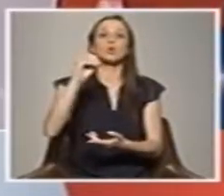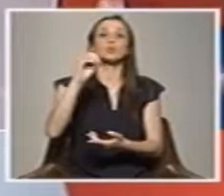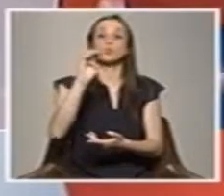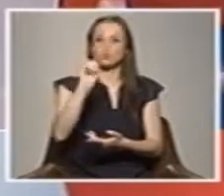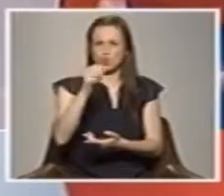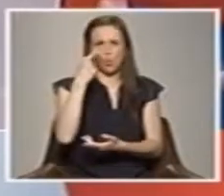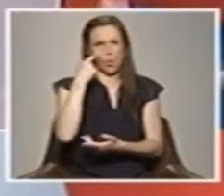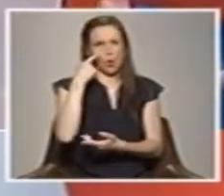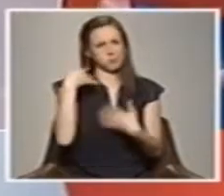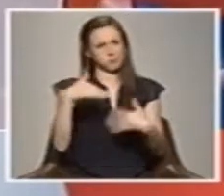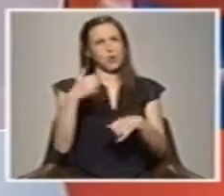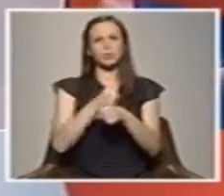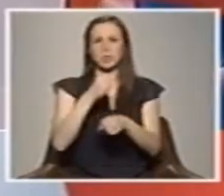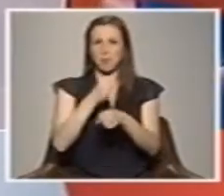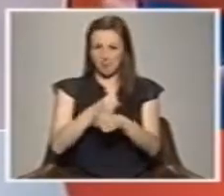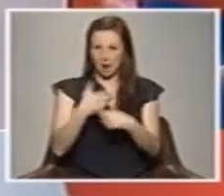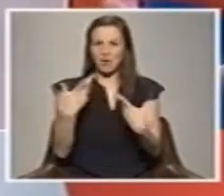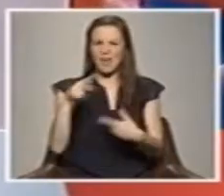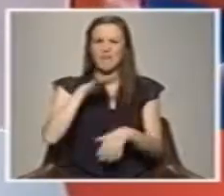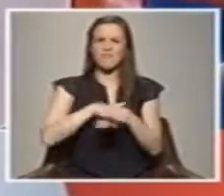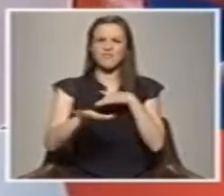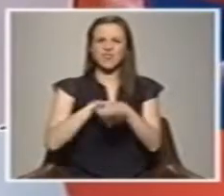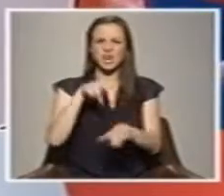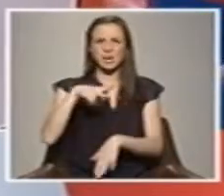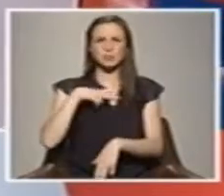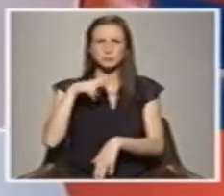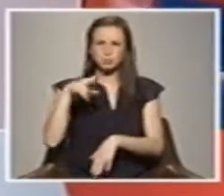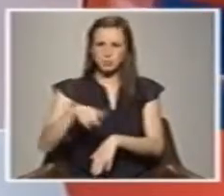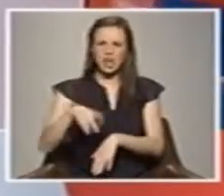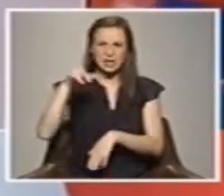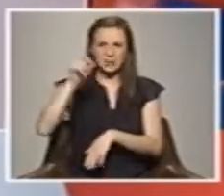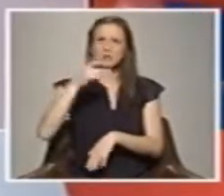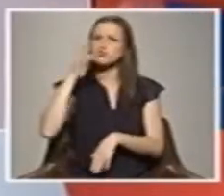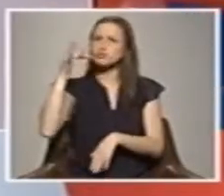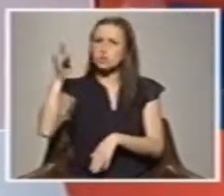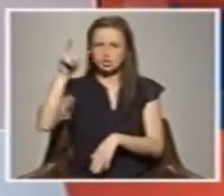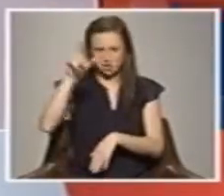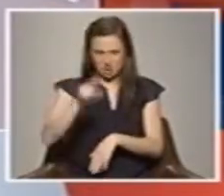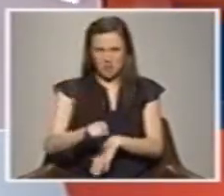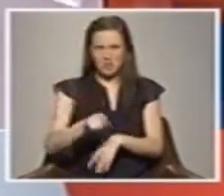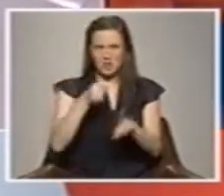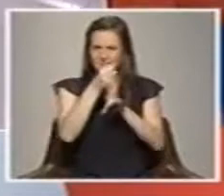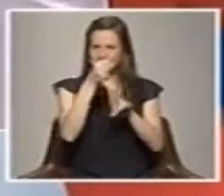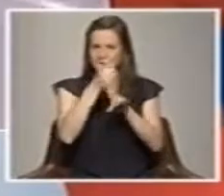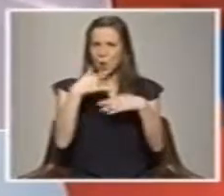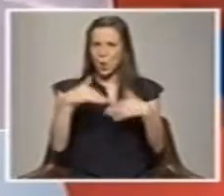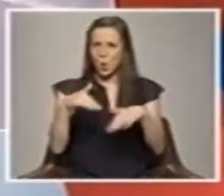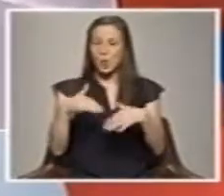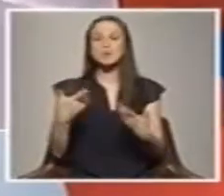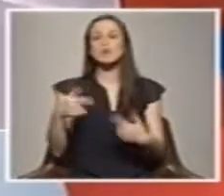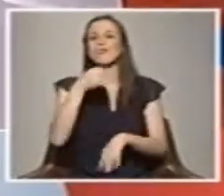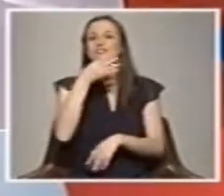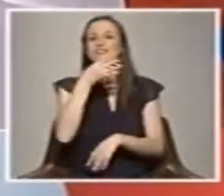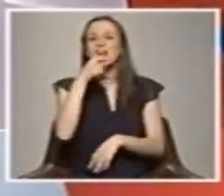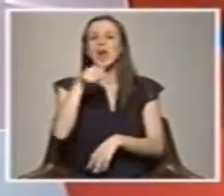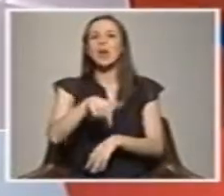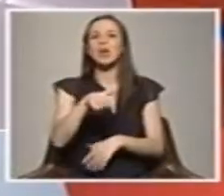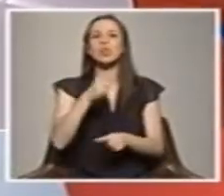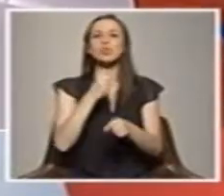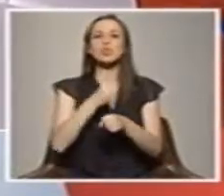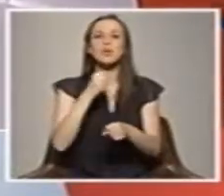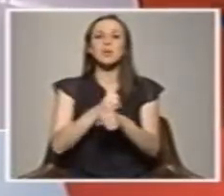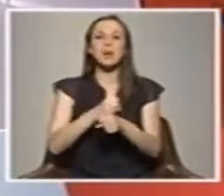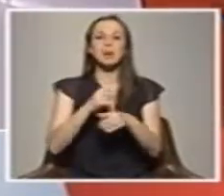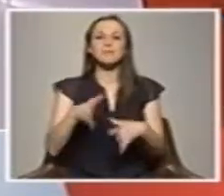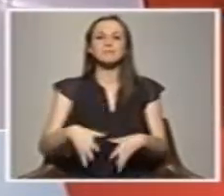Oikos, que é feito em Portugal e não só, é muito feito lá fora também, tem muitas missões. Mas hoje vamos falar em concreto mais daquele trabalho que está a ser